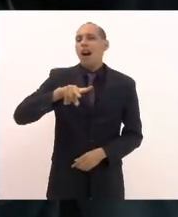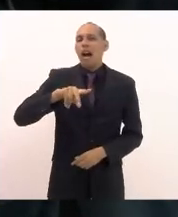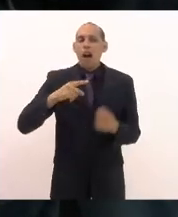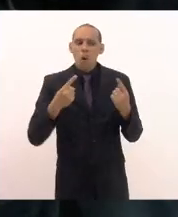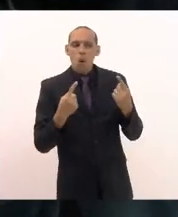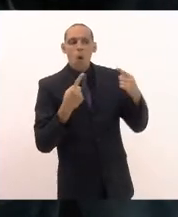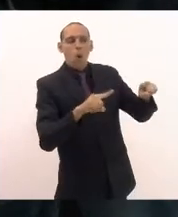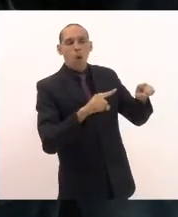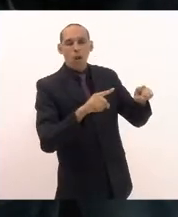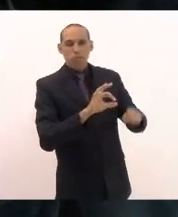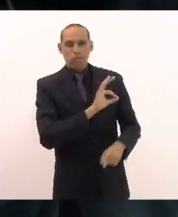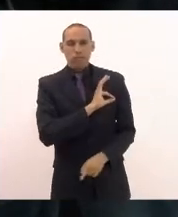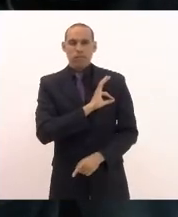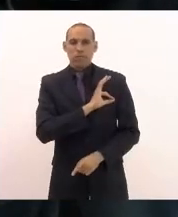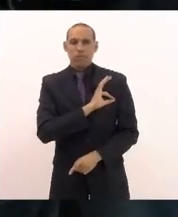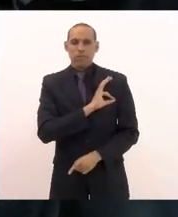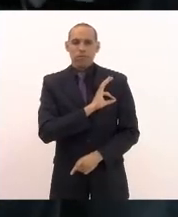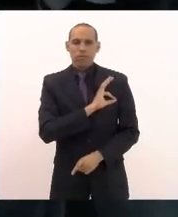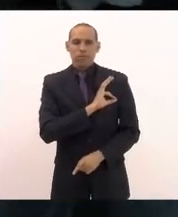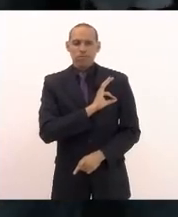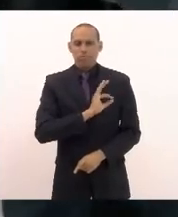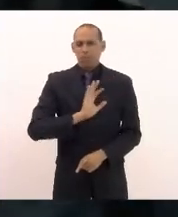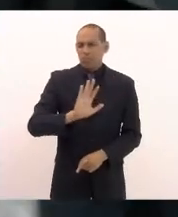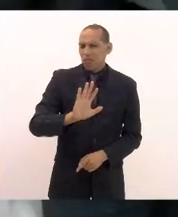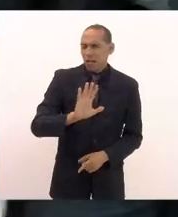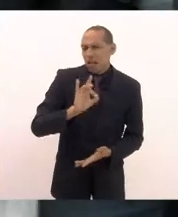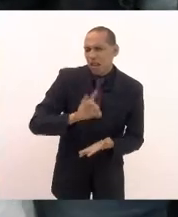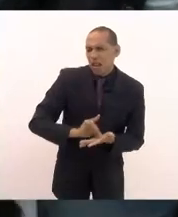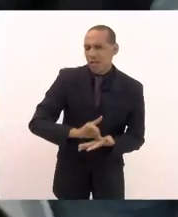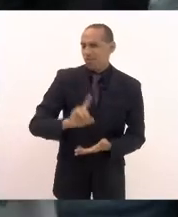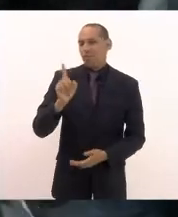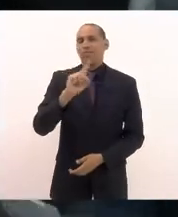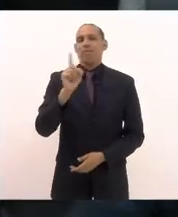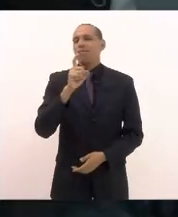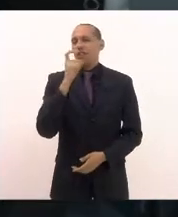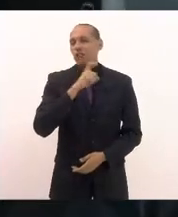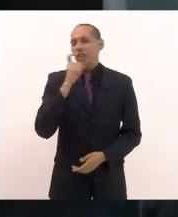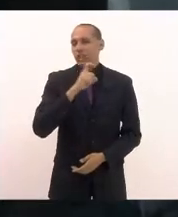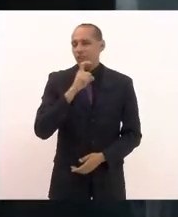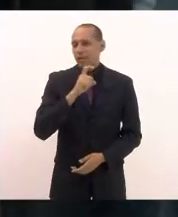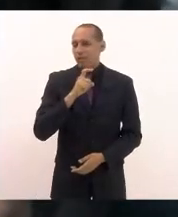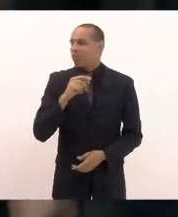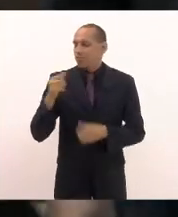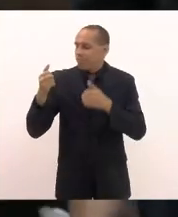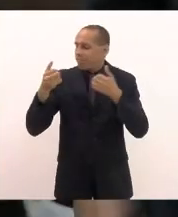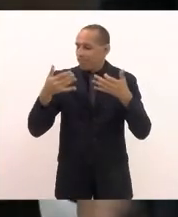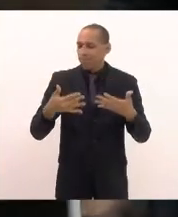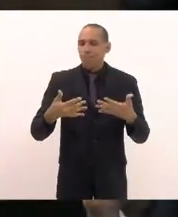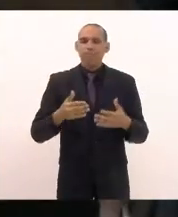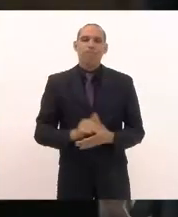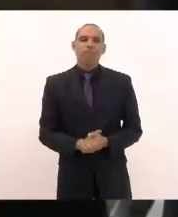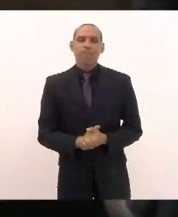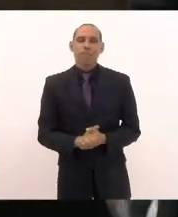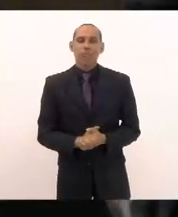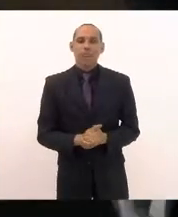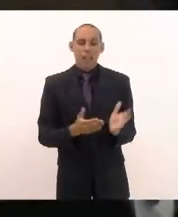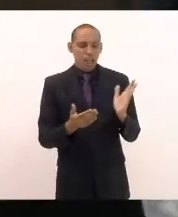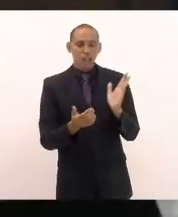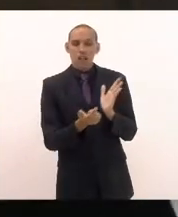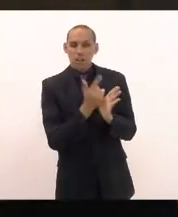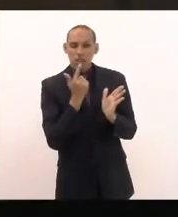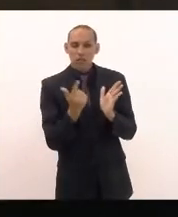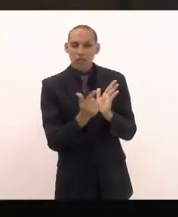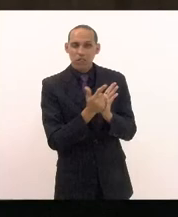policiais. Mas isso não é verdade. E vamos aos fatos. Foi escrito um livro